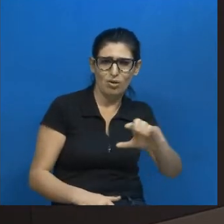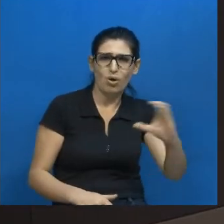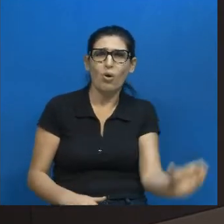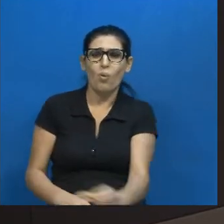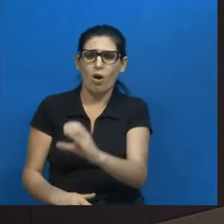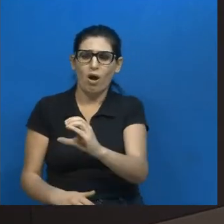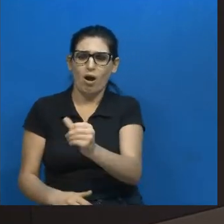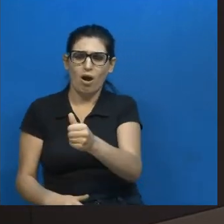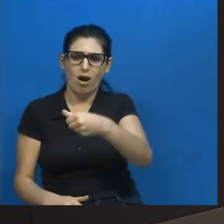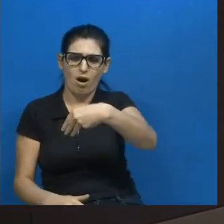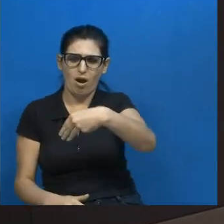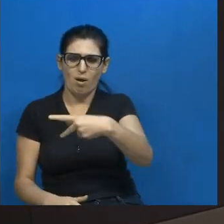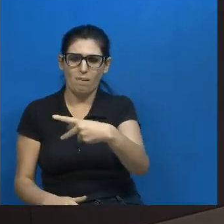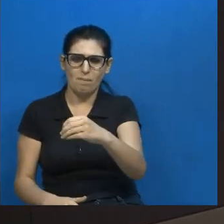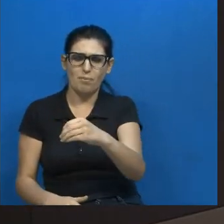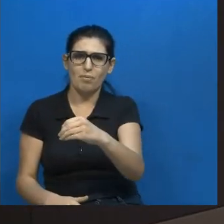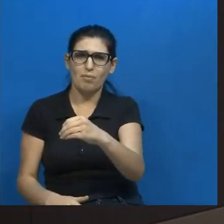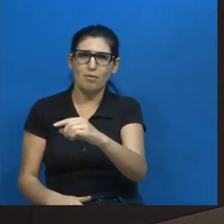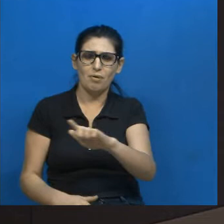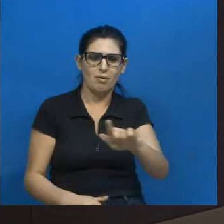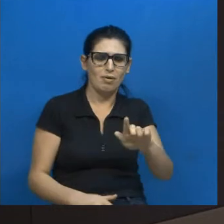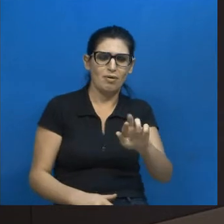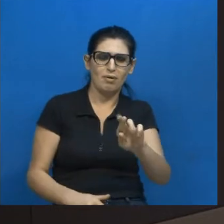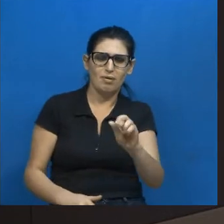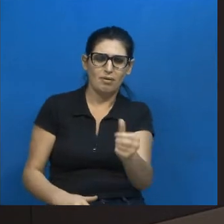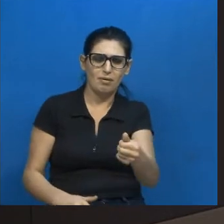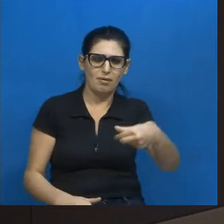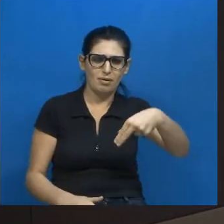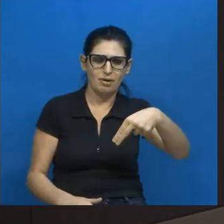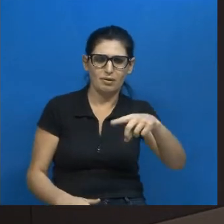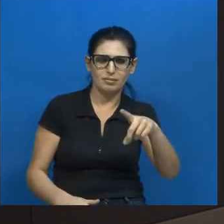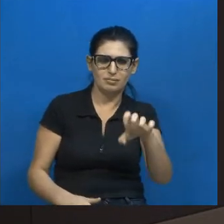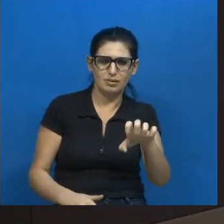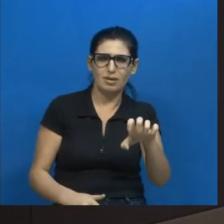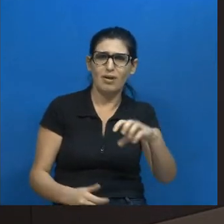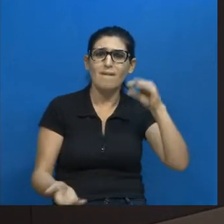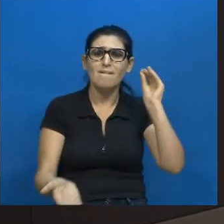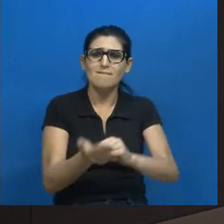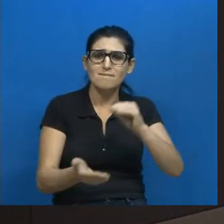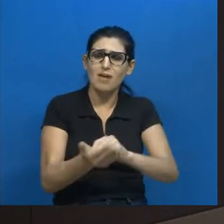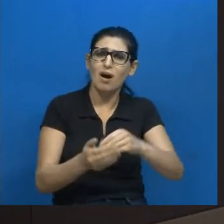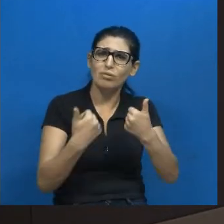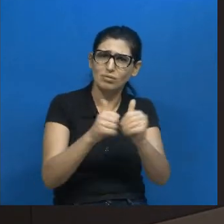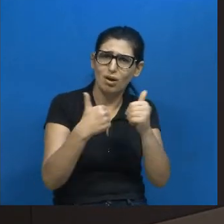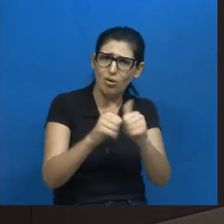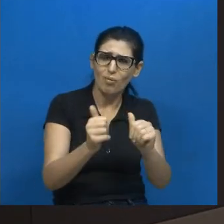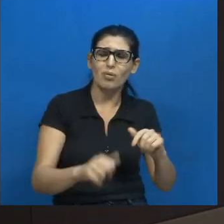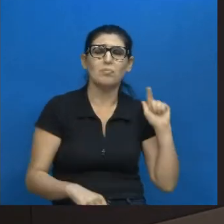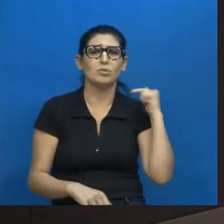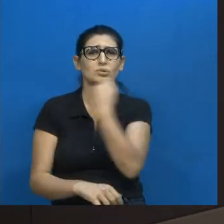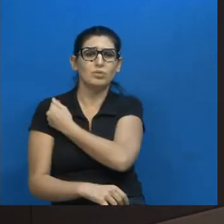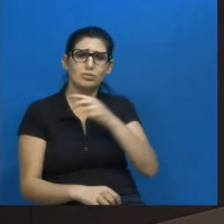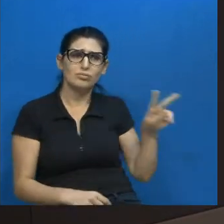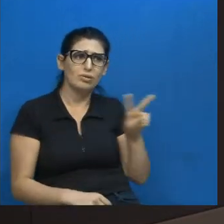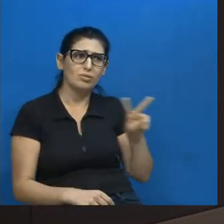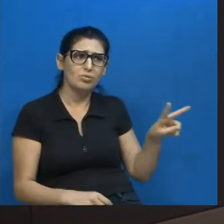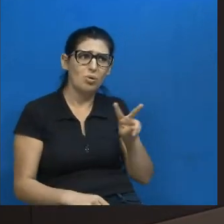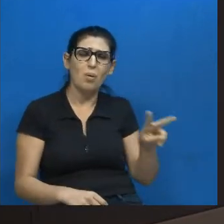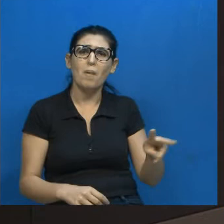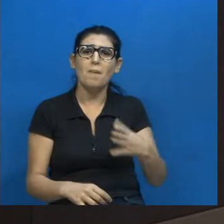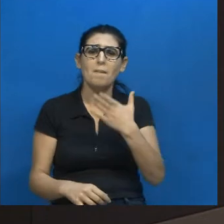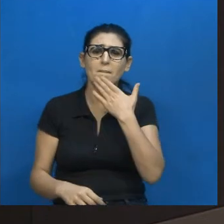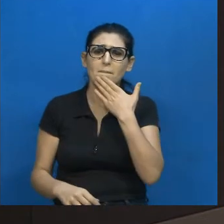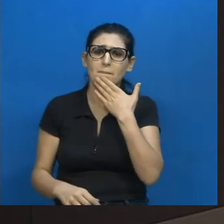Campo Grande, né? A gente, como vereador, fez o pedido de